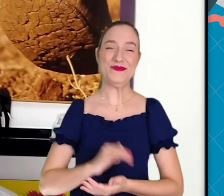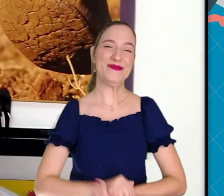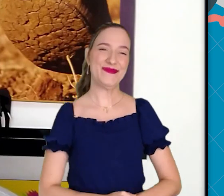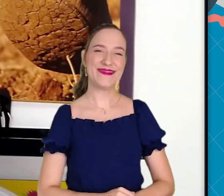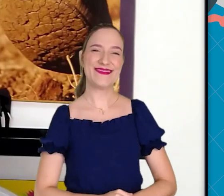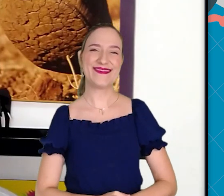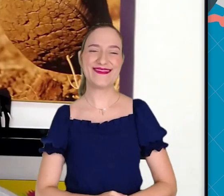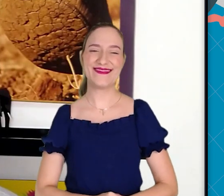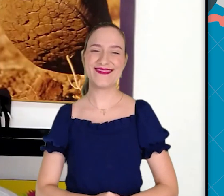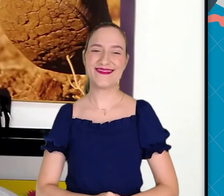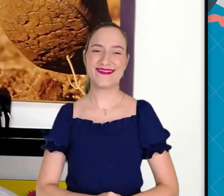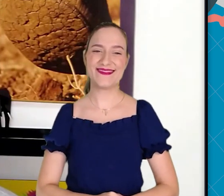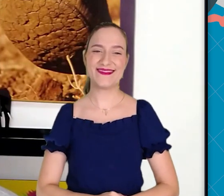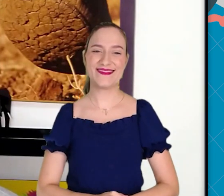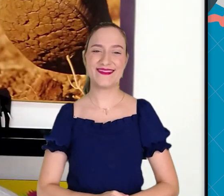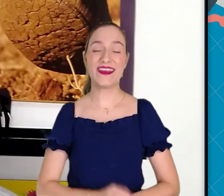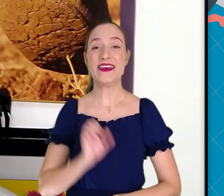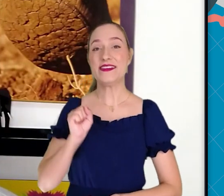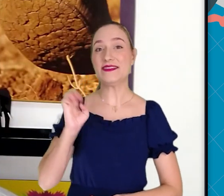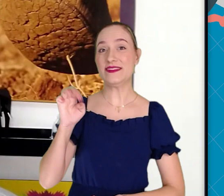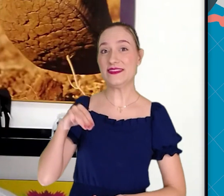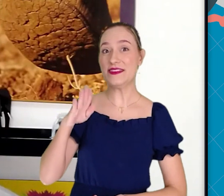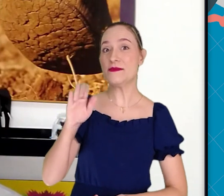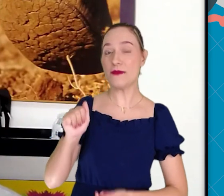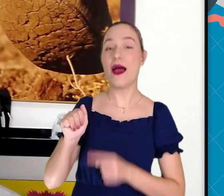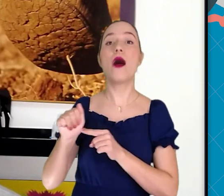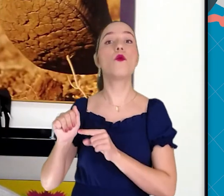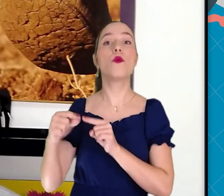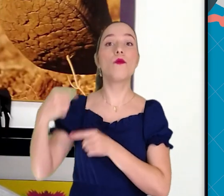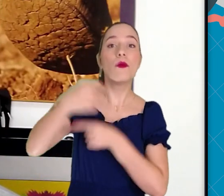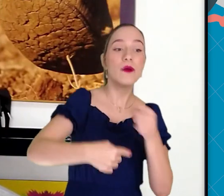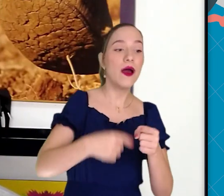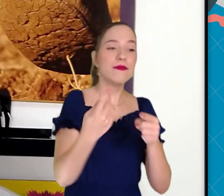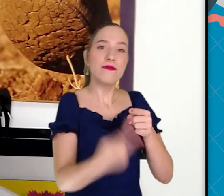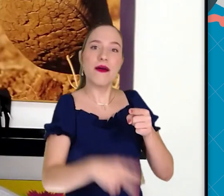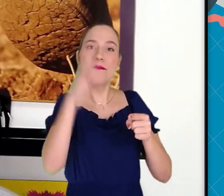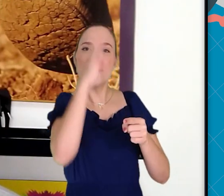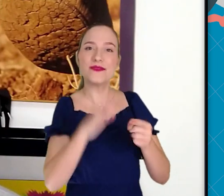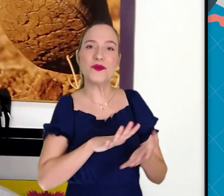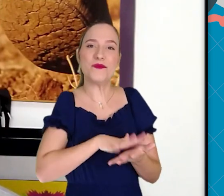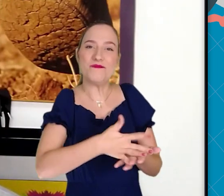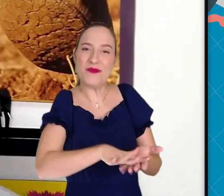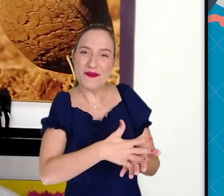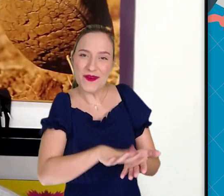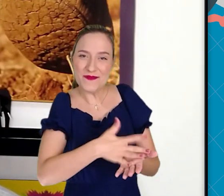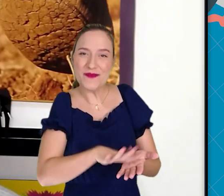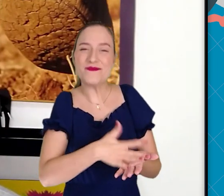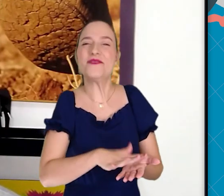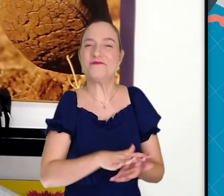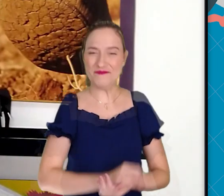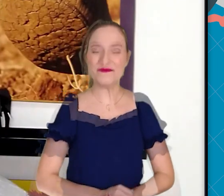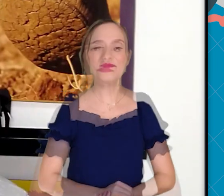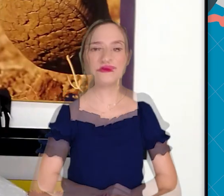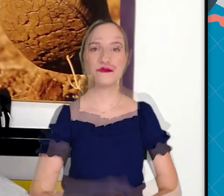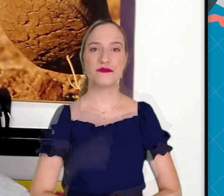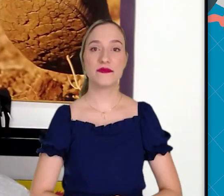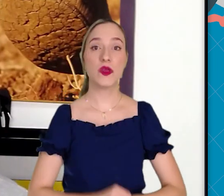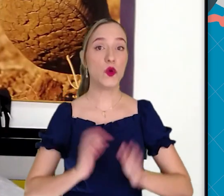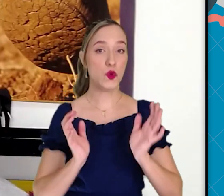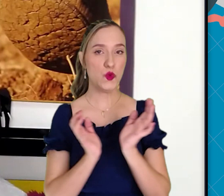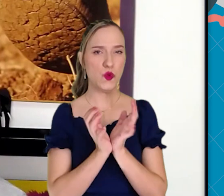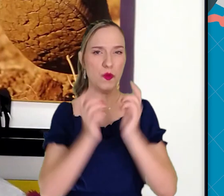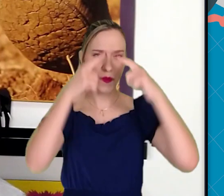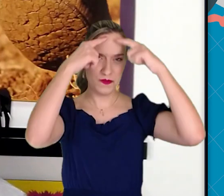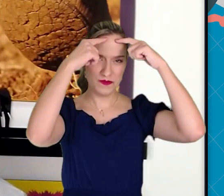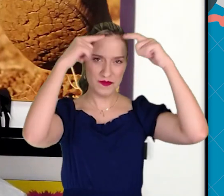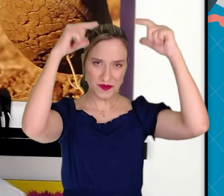como kizomba, semba, tarraxinha. O semba deu origem ao samba no Brasil. O